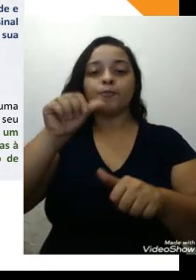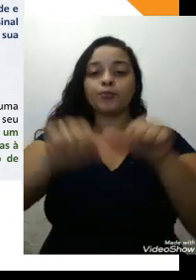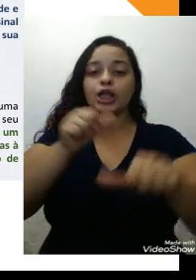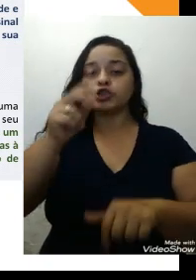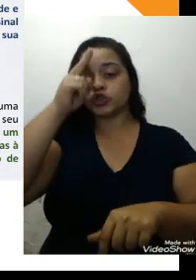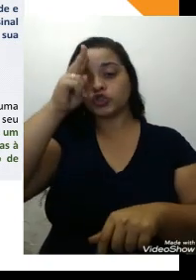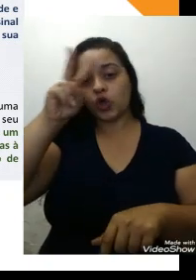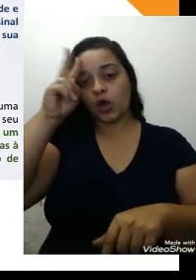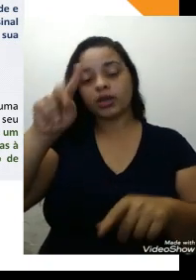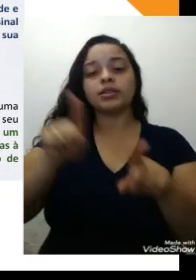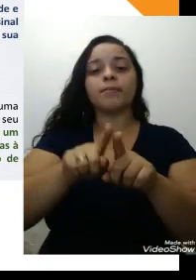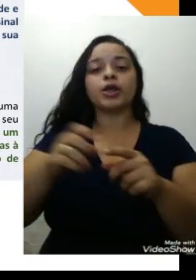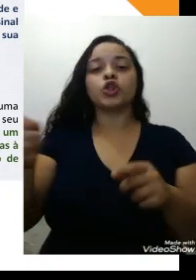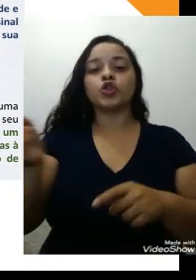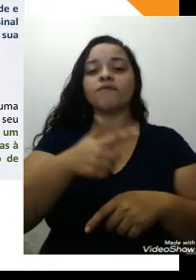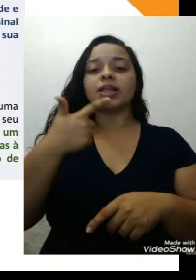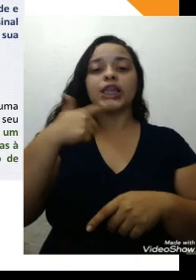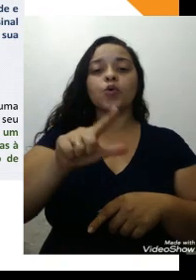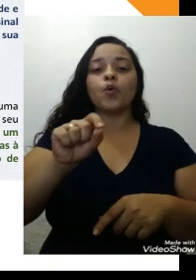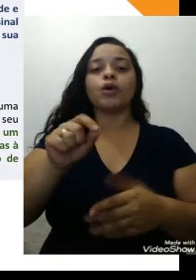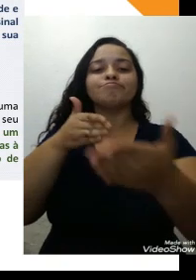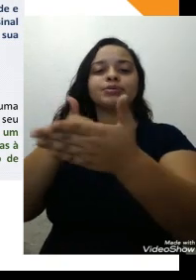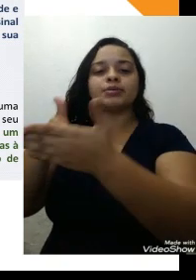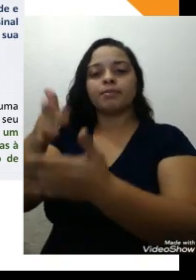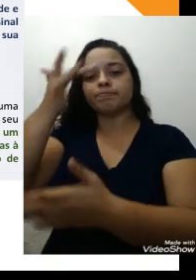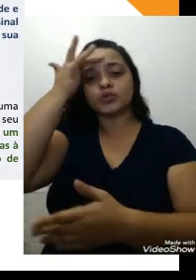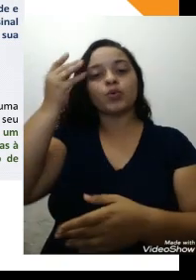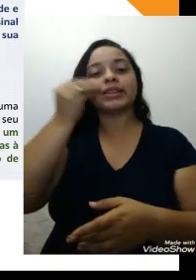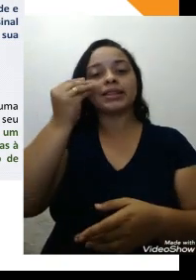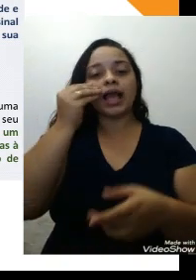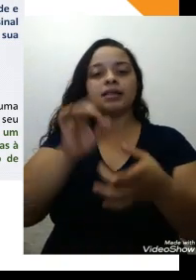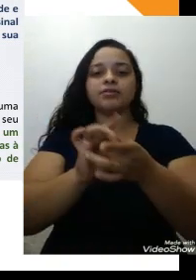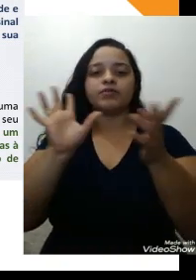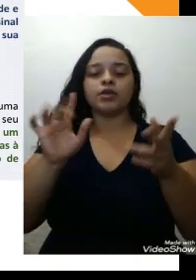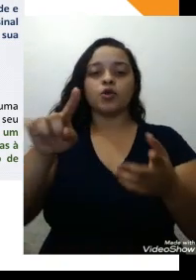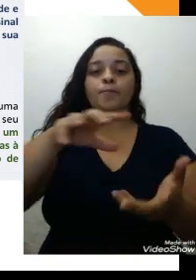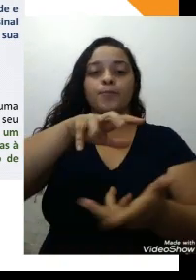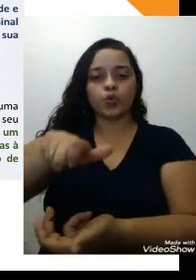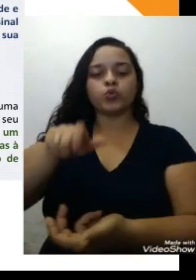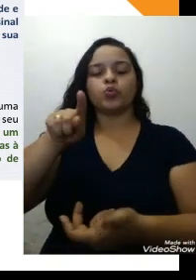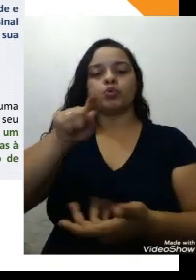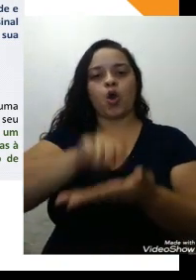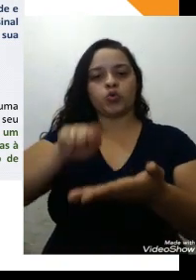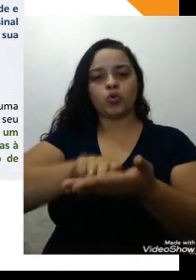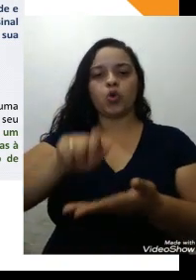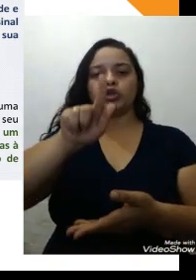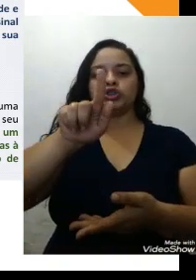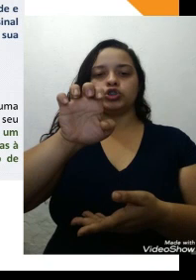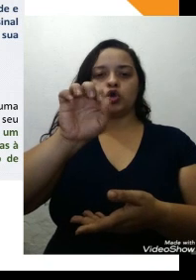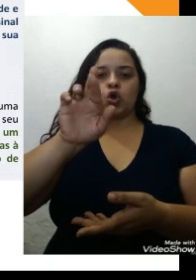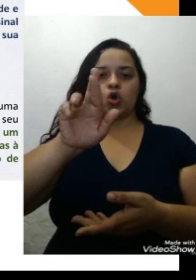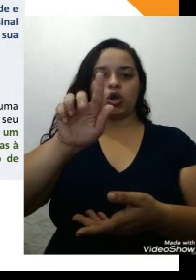reescrever a história e uma nova língua que impede as pessoas de pensar livremente. O mundo idealizado por George Orwell